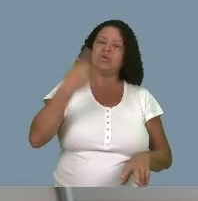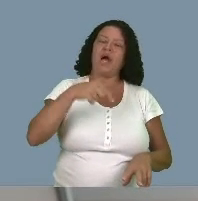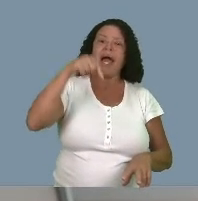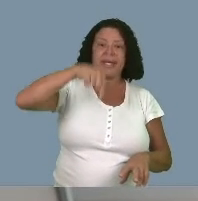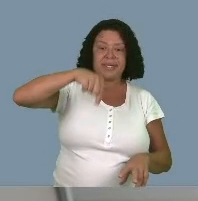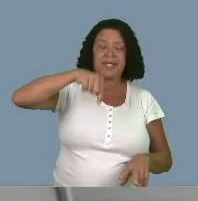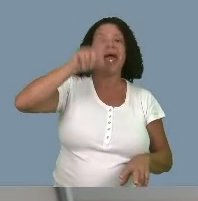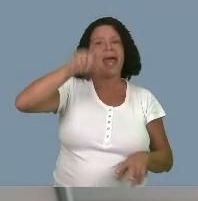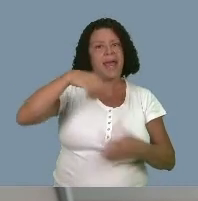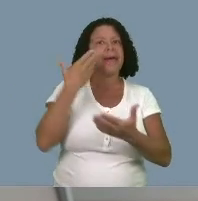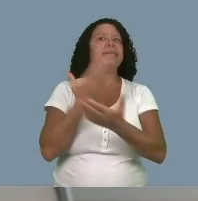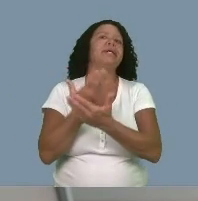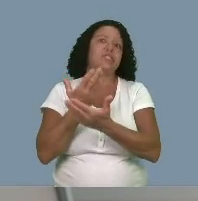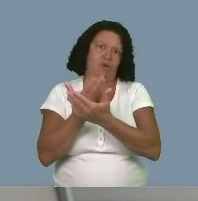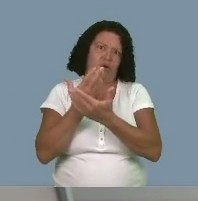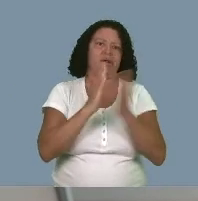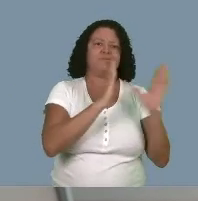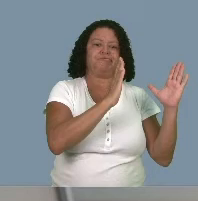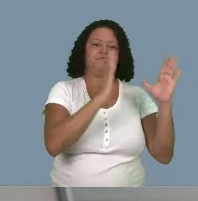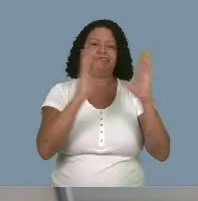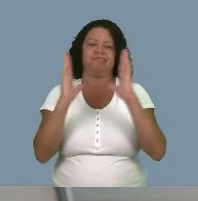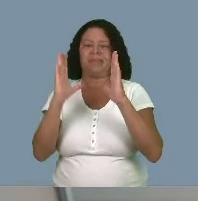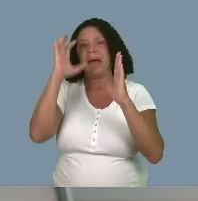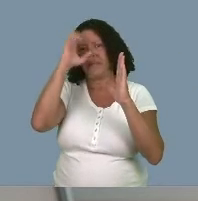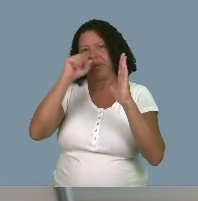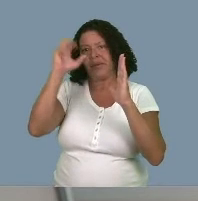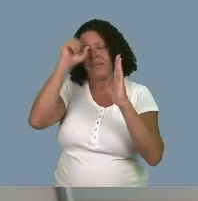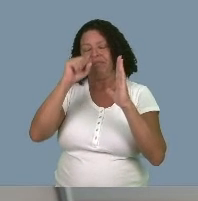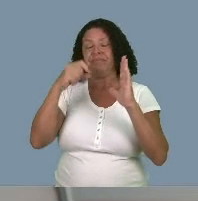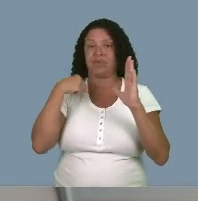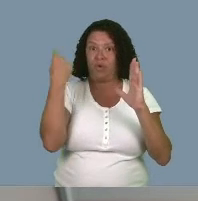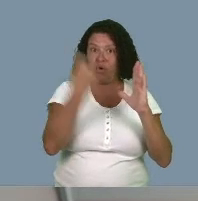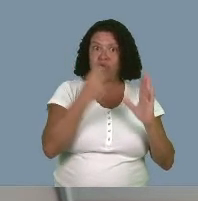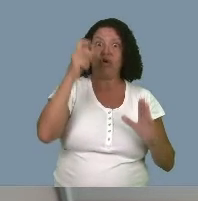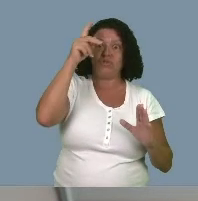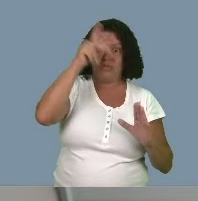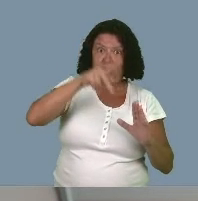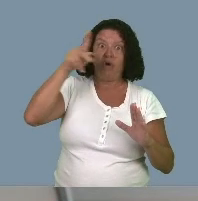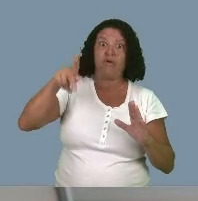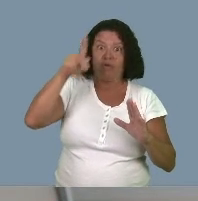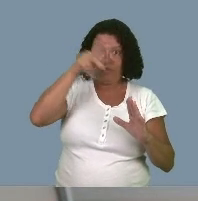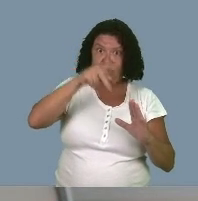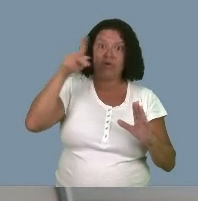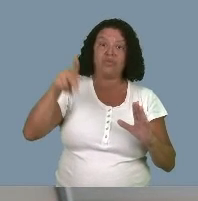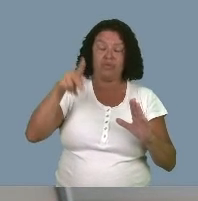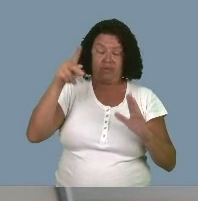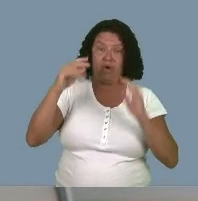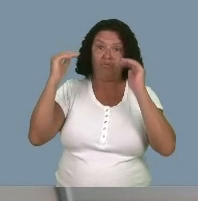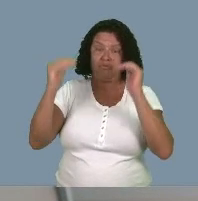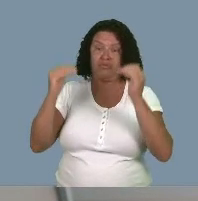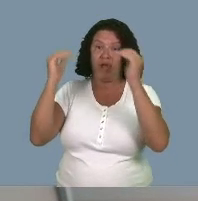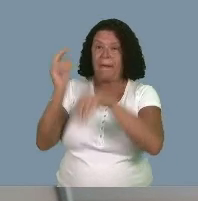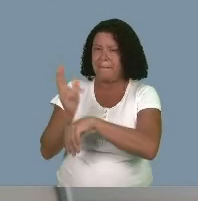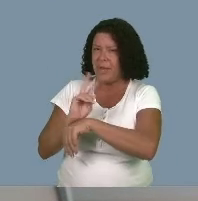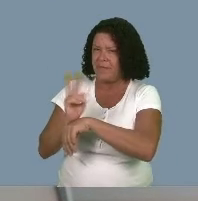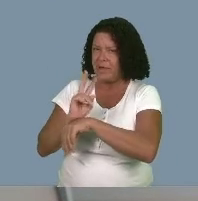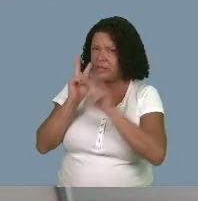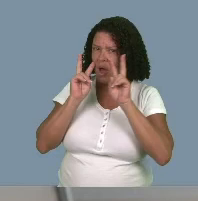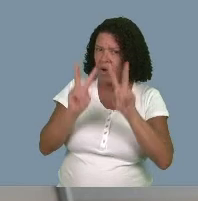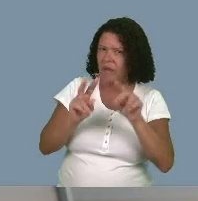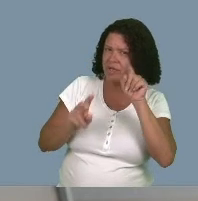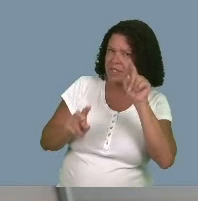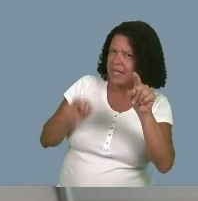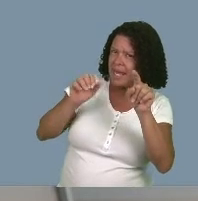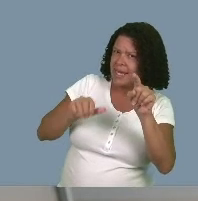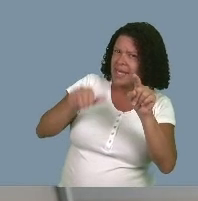escola, né, na fase de aprendiz. E os nossos professores e os nossos supervisores, né, estão